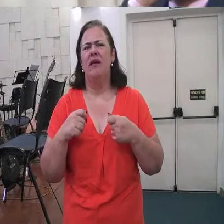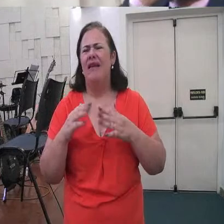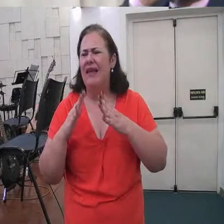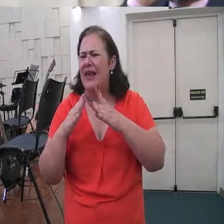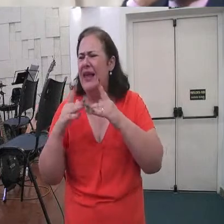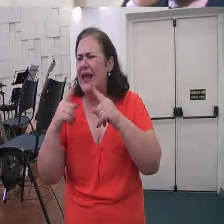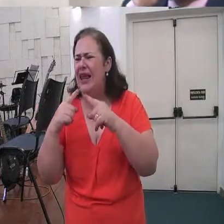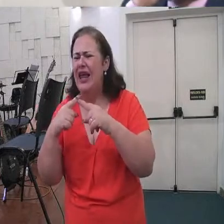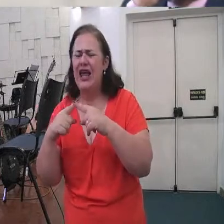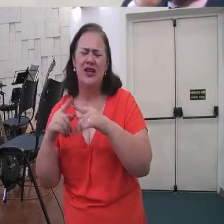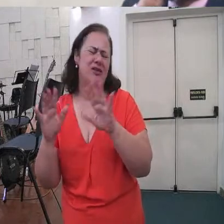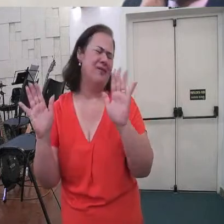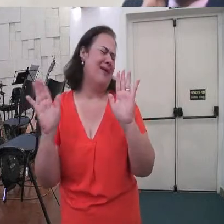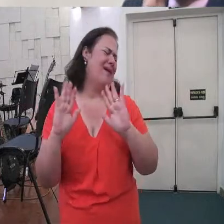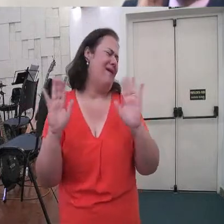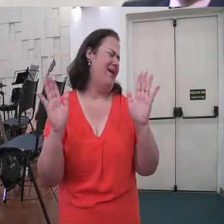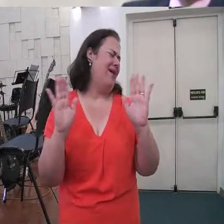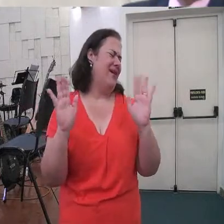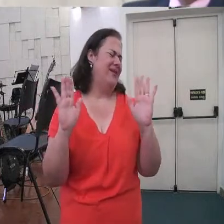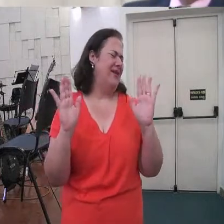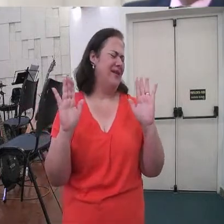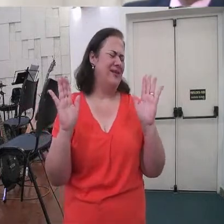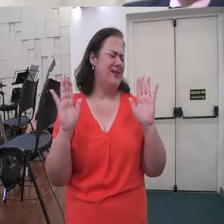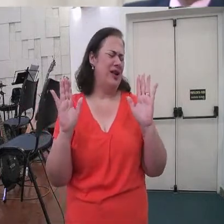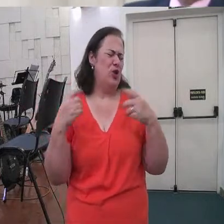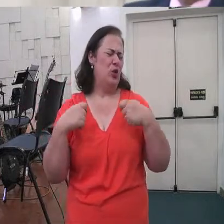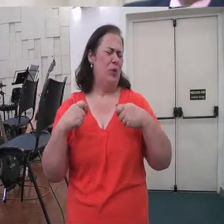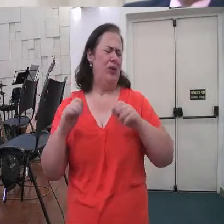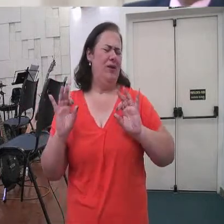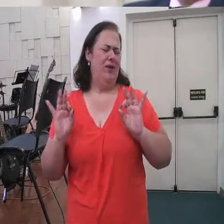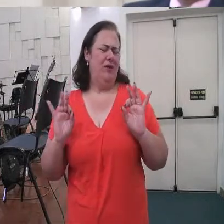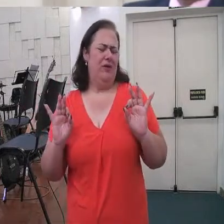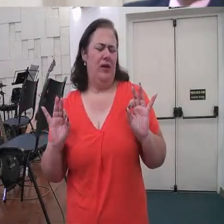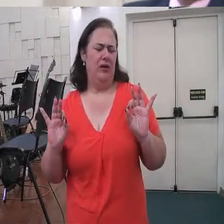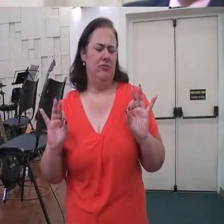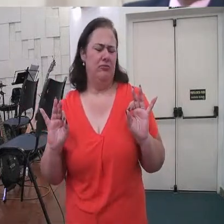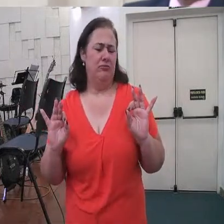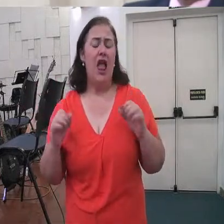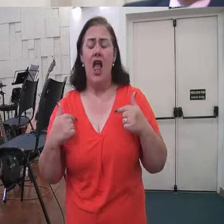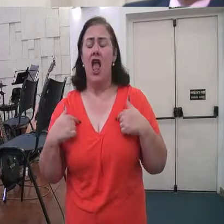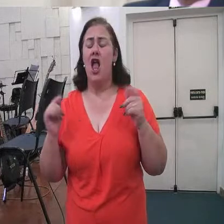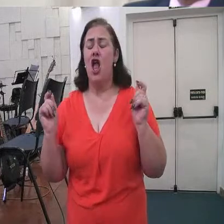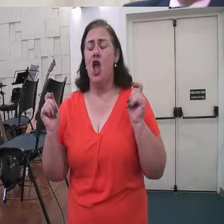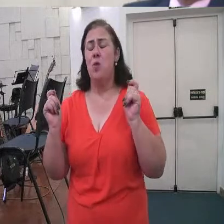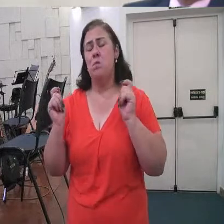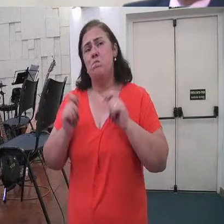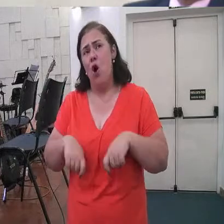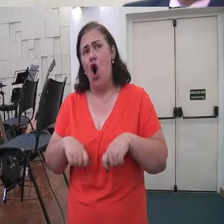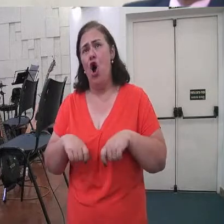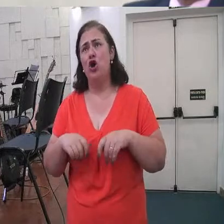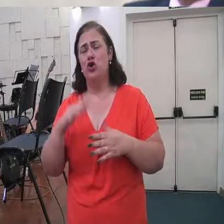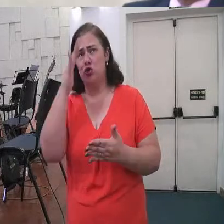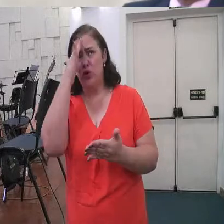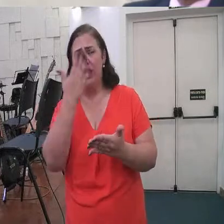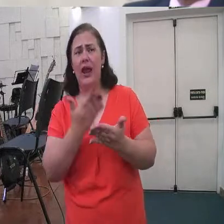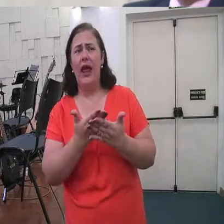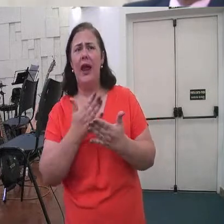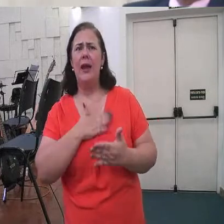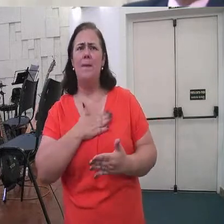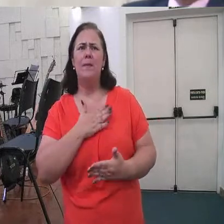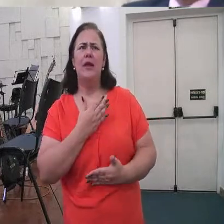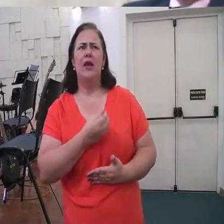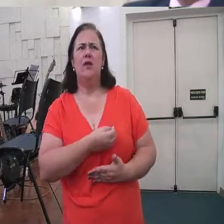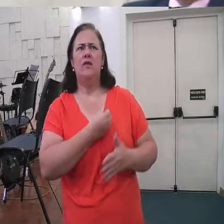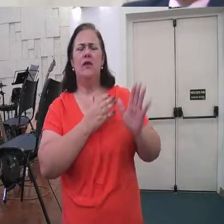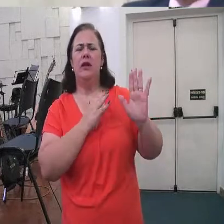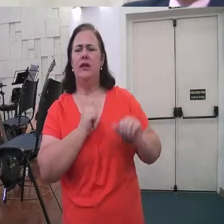uma das propostas religiosas. E ela quer observar um pouco de tudo. Certa vez perguntaram para um ator da